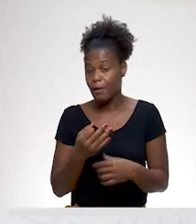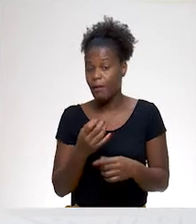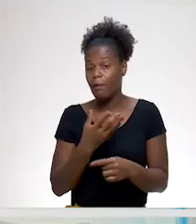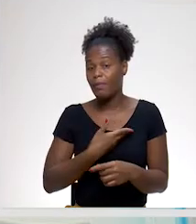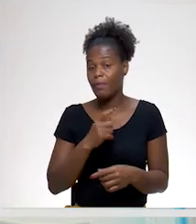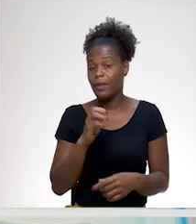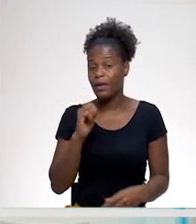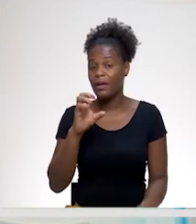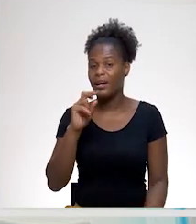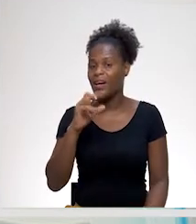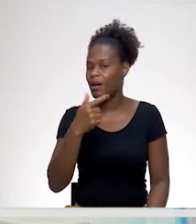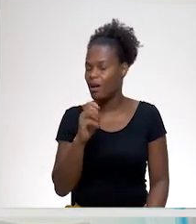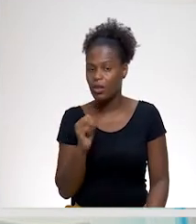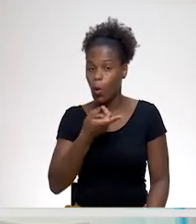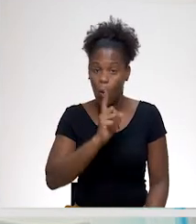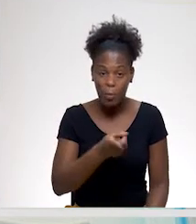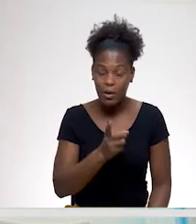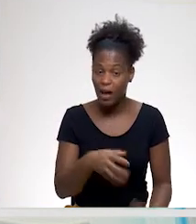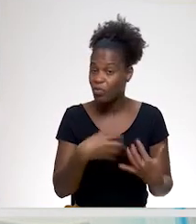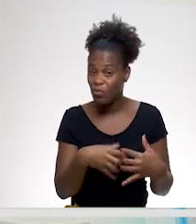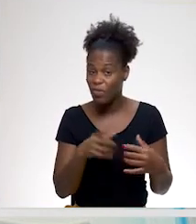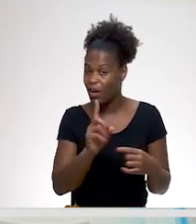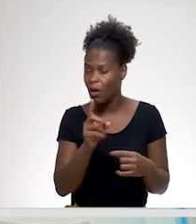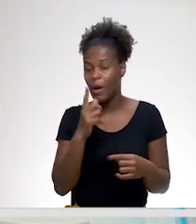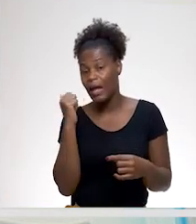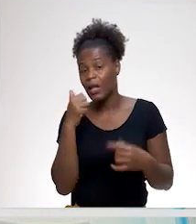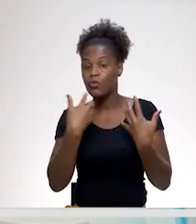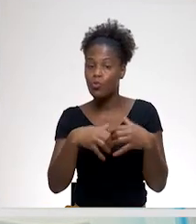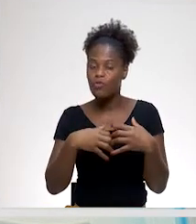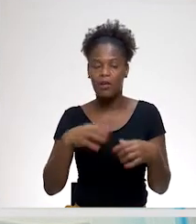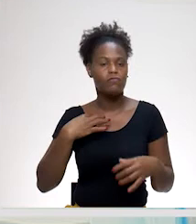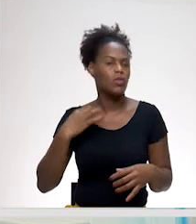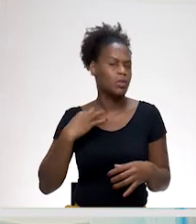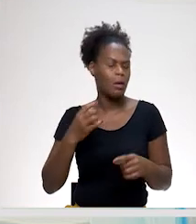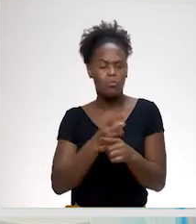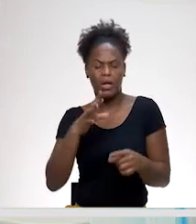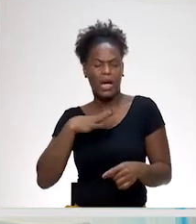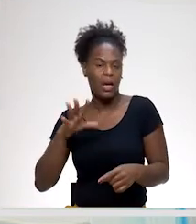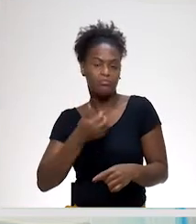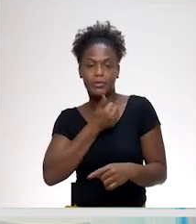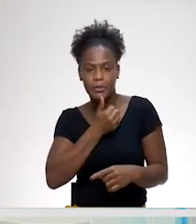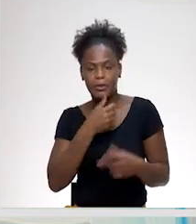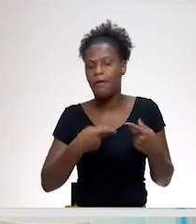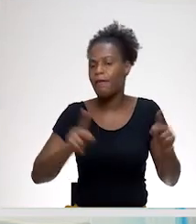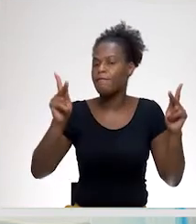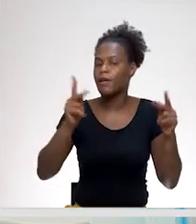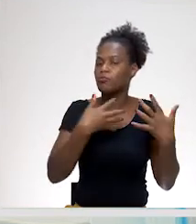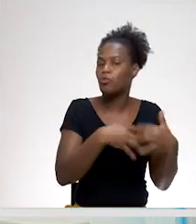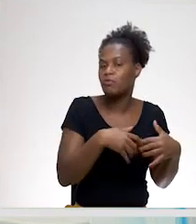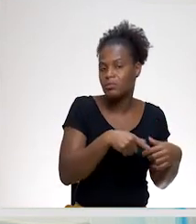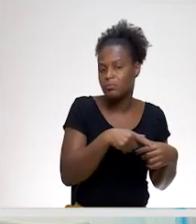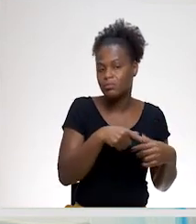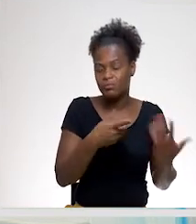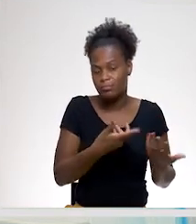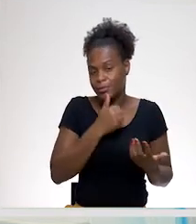acreditar. Descartes não foi obrigado a duvidar. Ele duvida de forma voluntária, decide